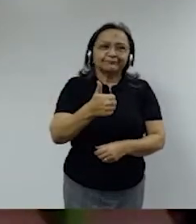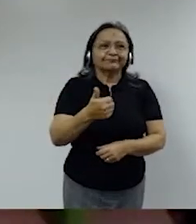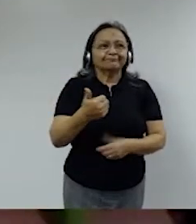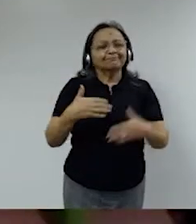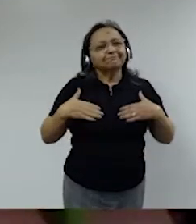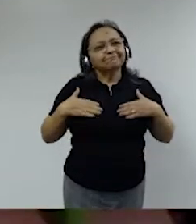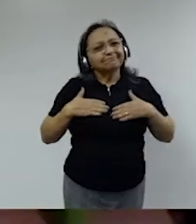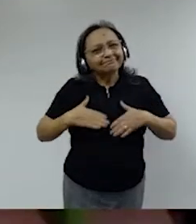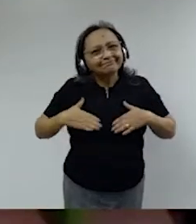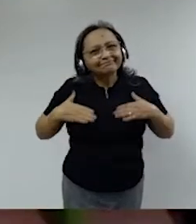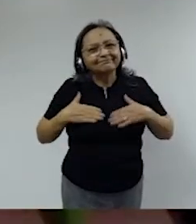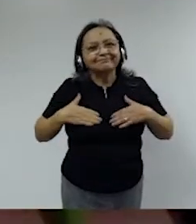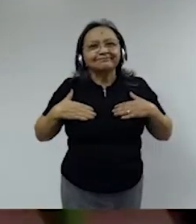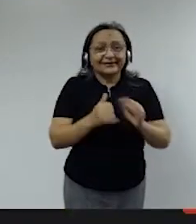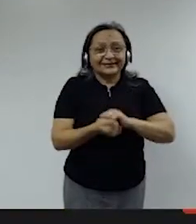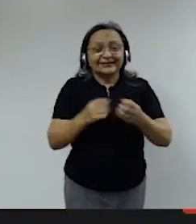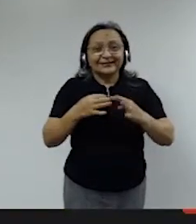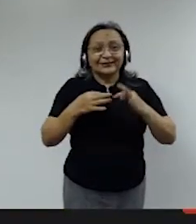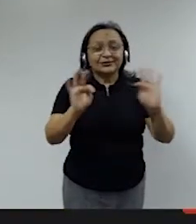de